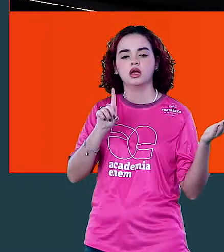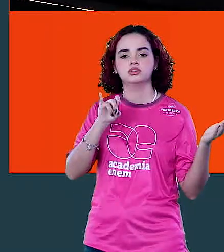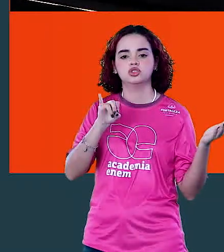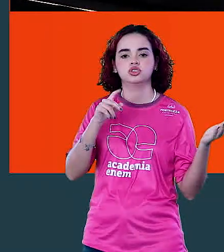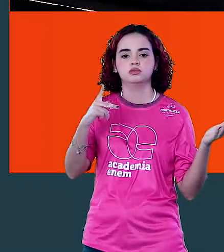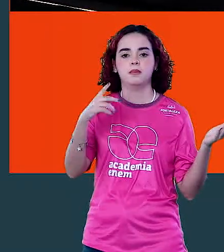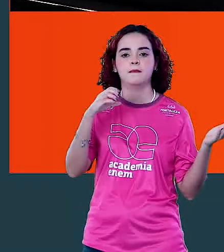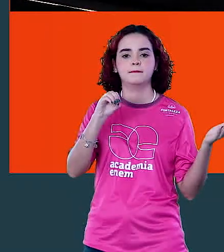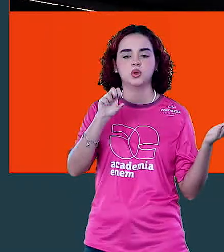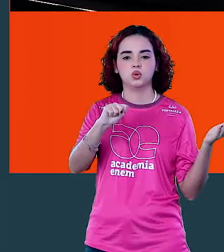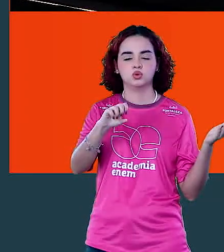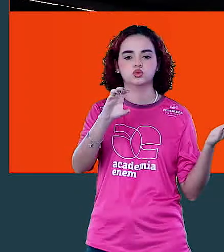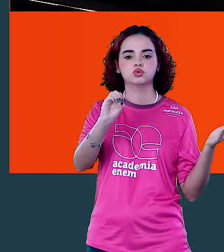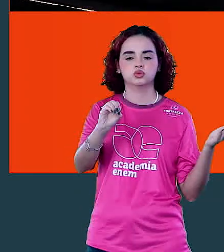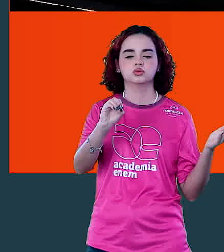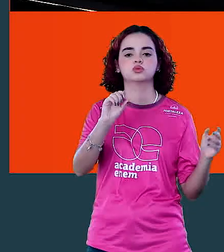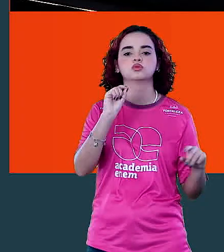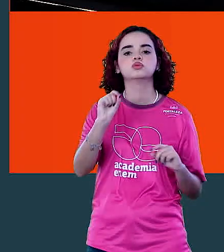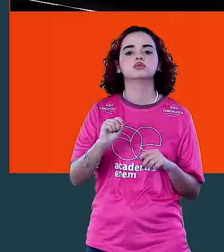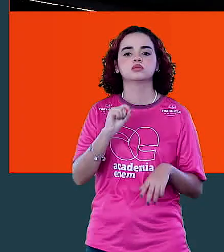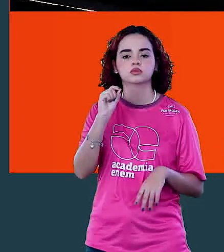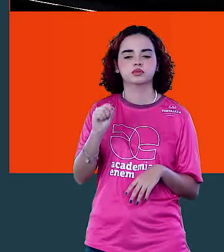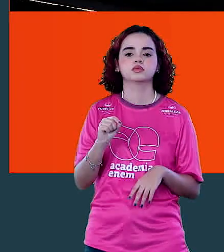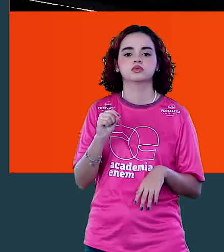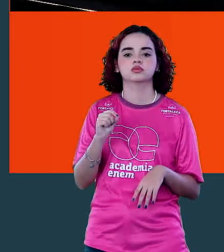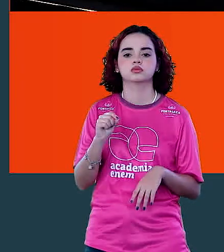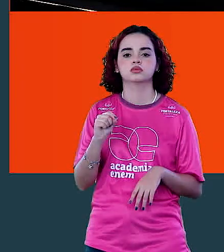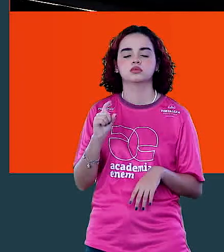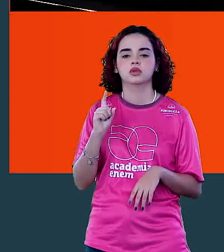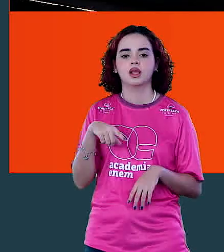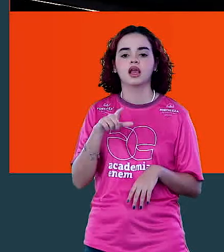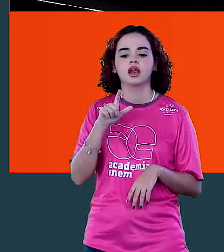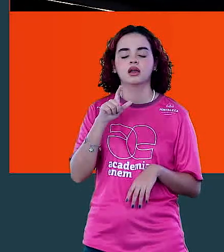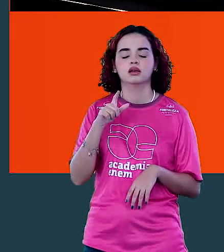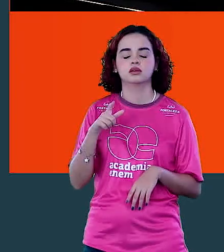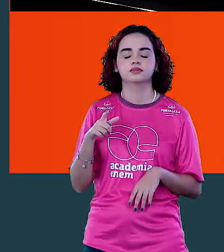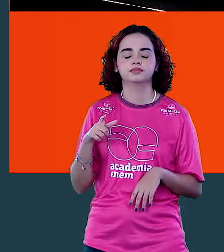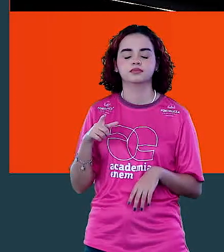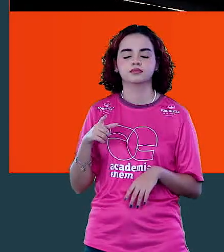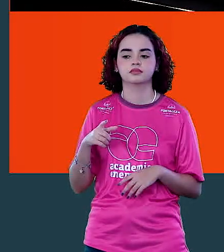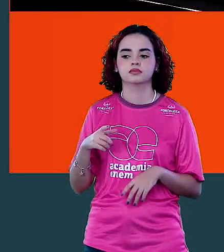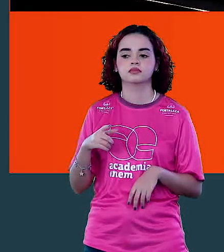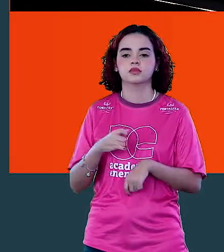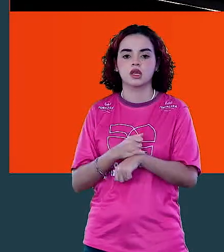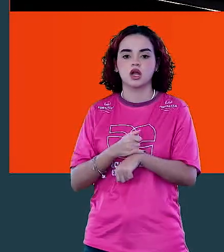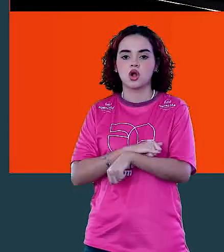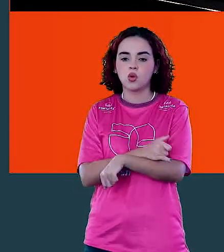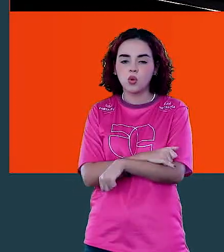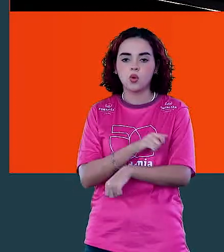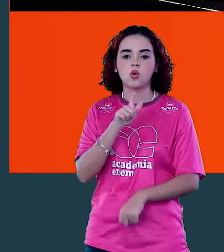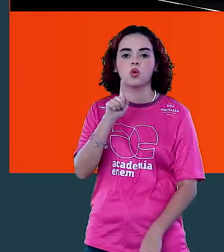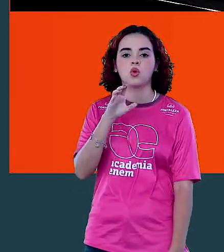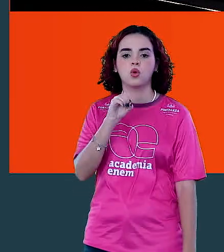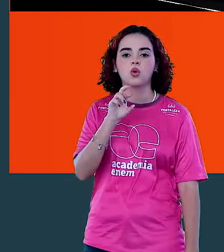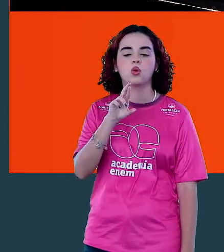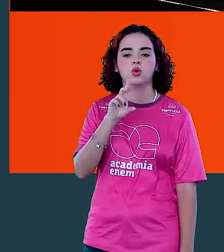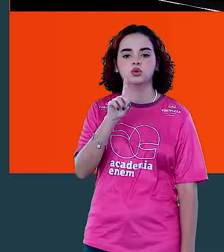Adiposo. Ei, tecido adiposo, galera, tem o quê? Gordura. Tem lipídio. Tem compostos que